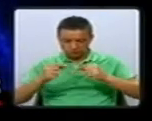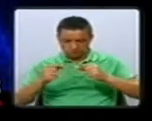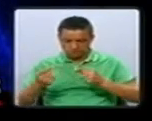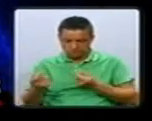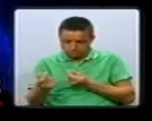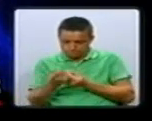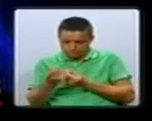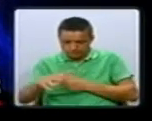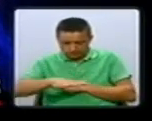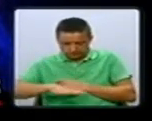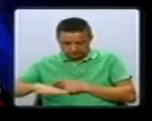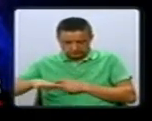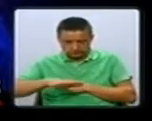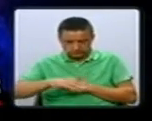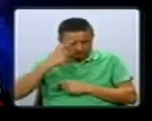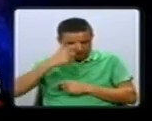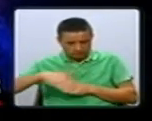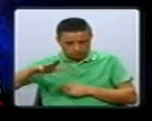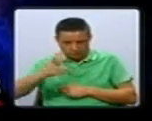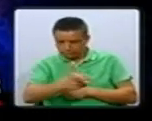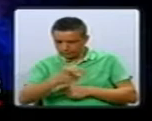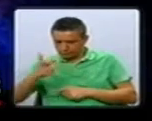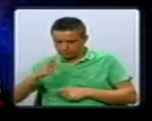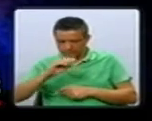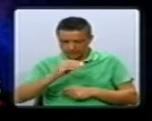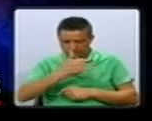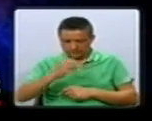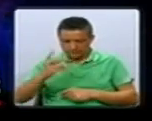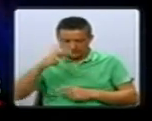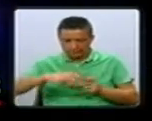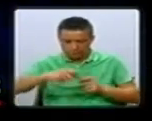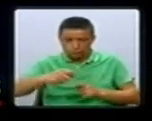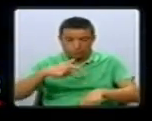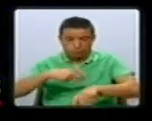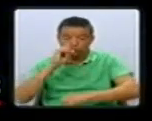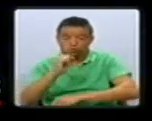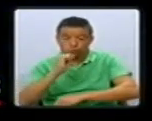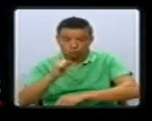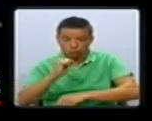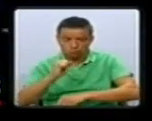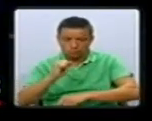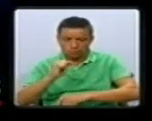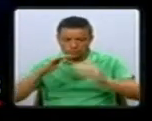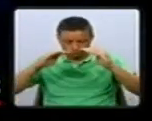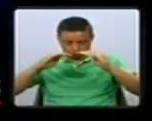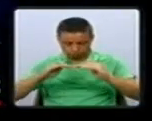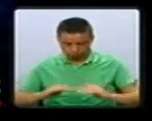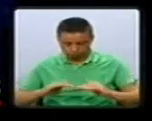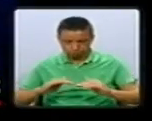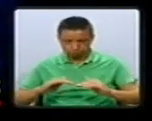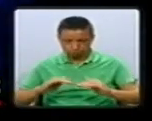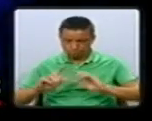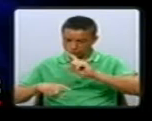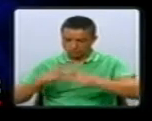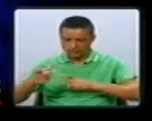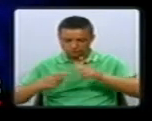deste tipo de galáxias elípticas. Imagina, são velocidades à ordem de 10 a 20 km por segundo. Algo muito mais baixo do que as